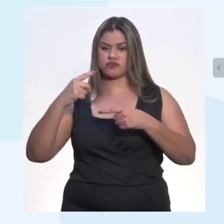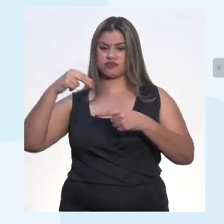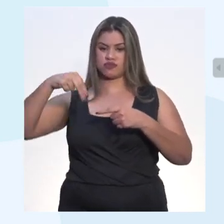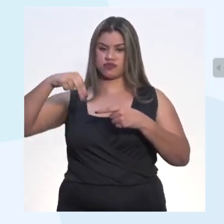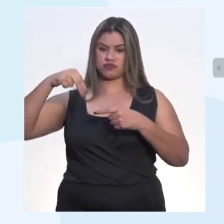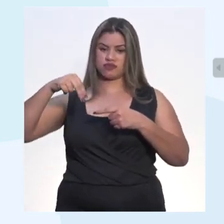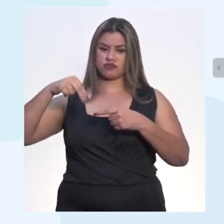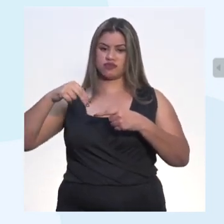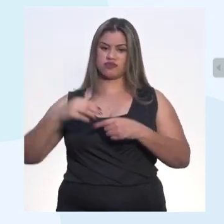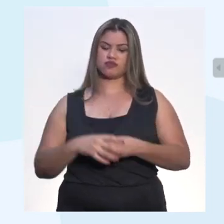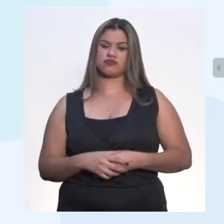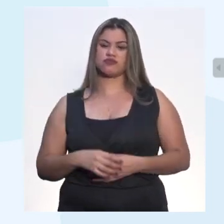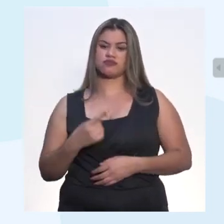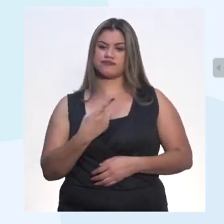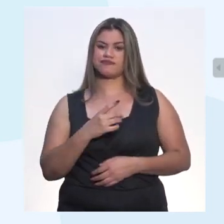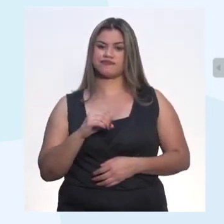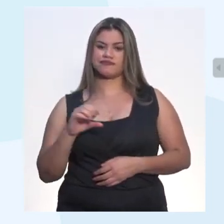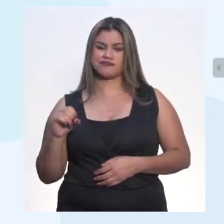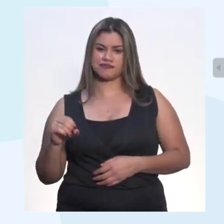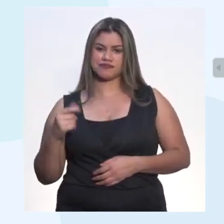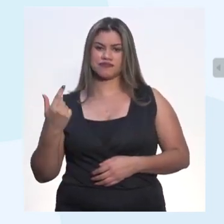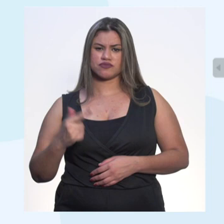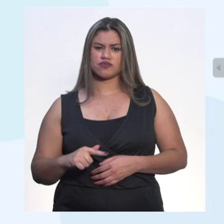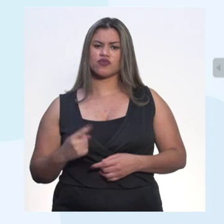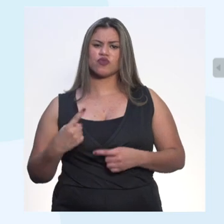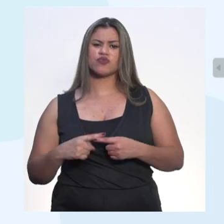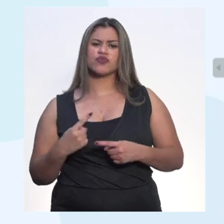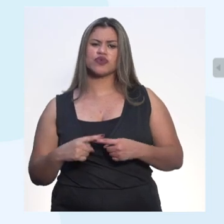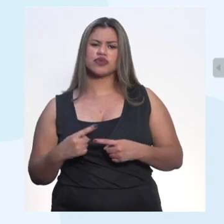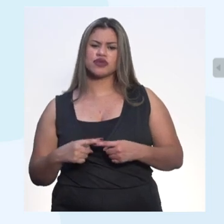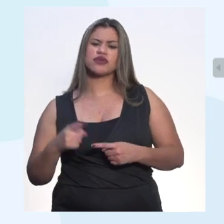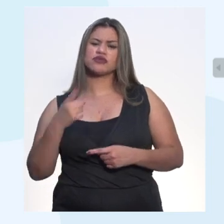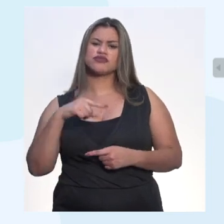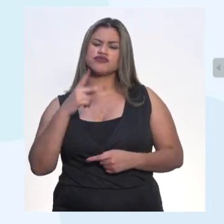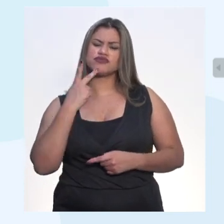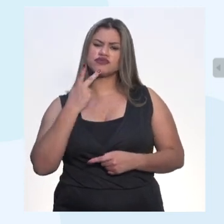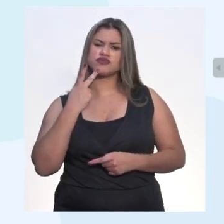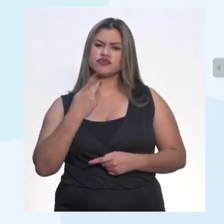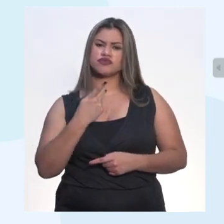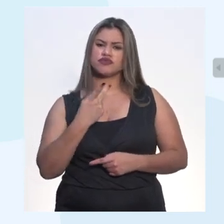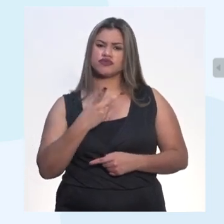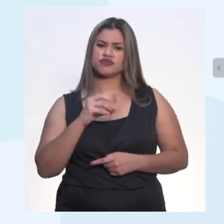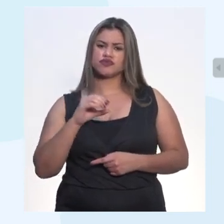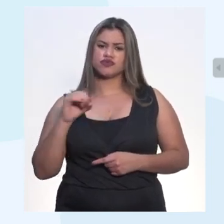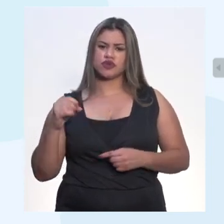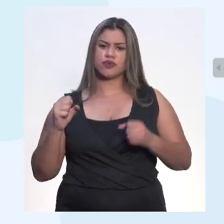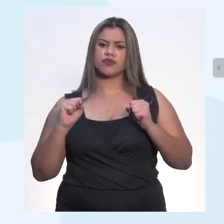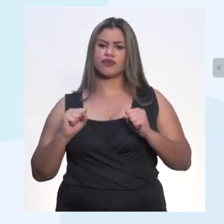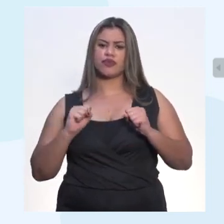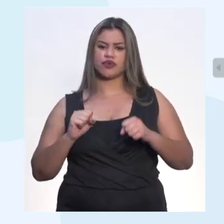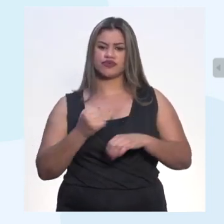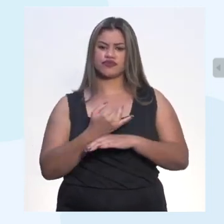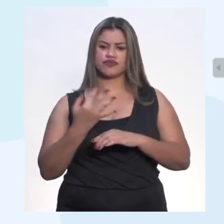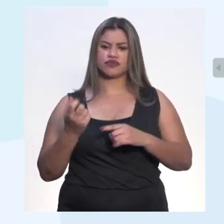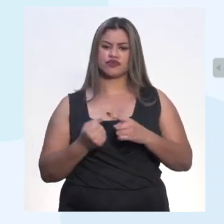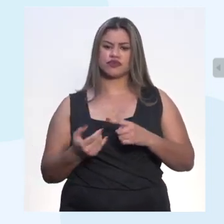Por que eu repeti o 100? Lembra que a gente conversou também? 200 também posso escrever na forma